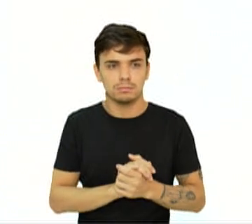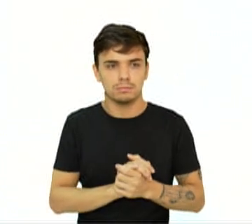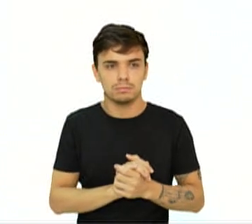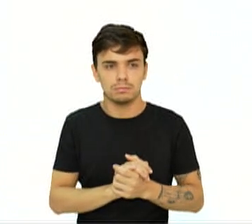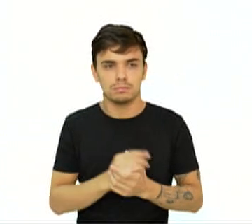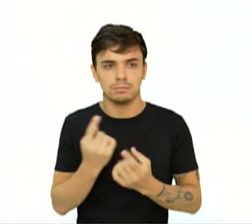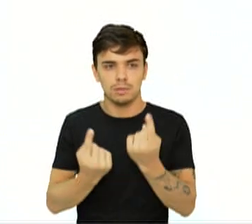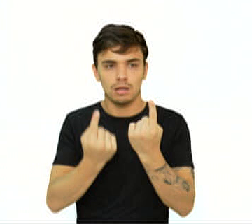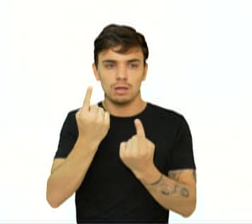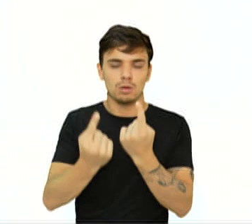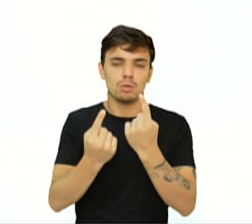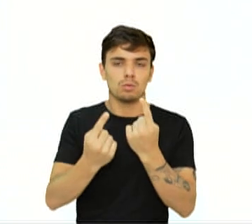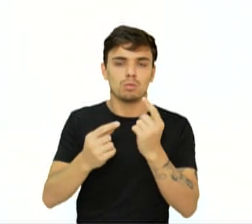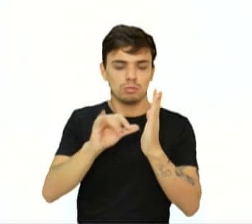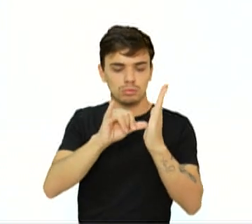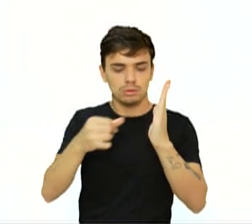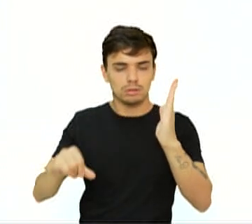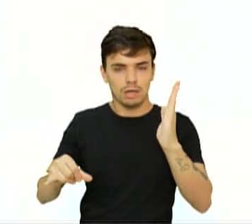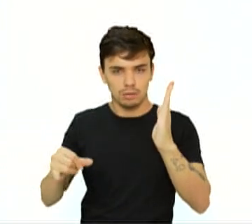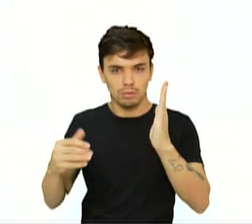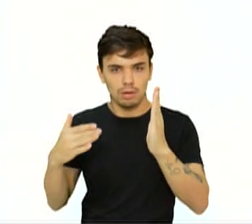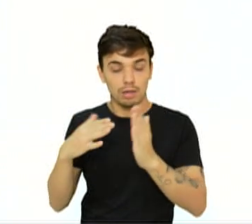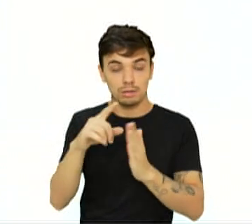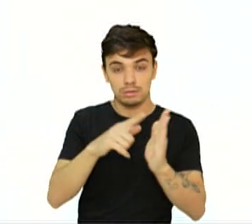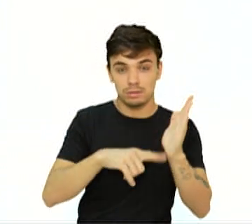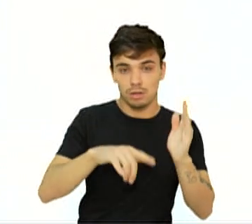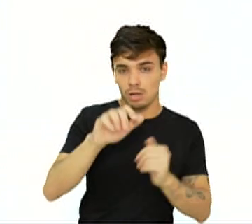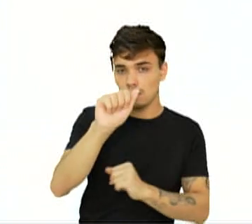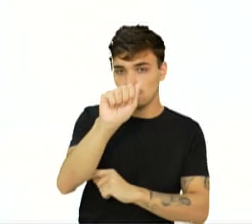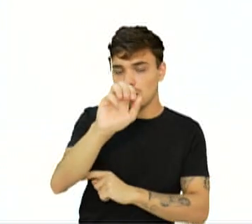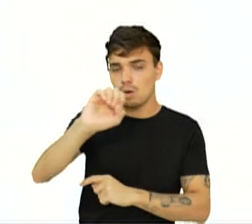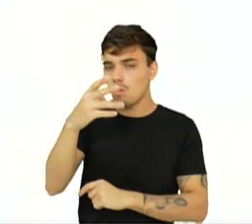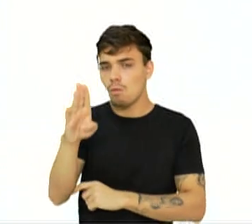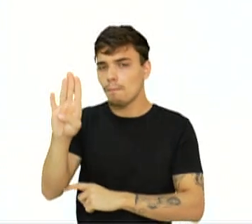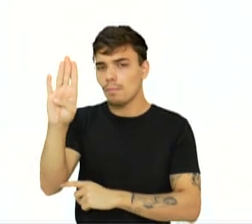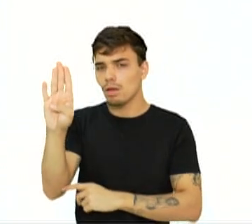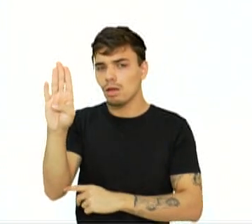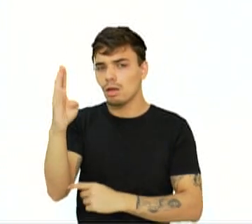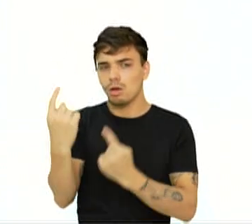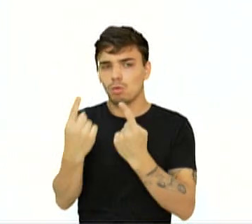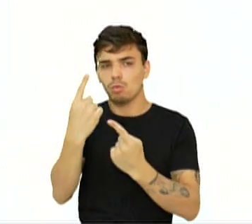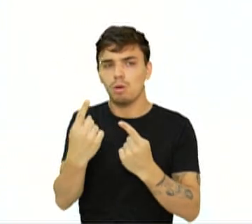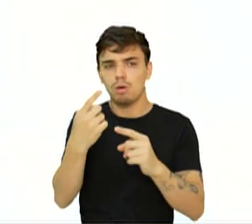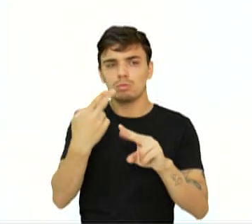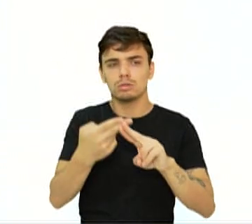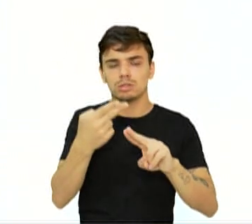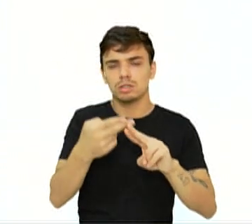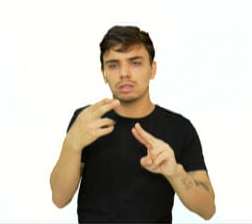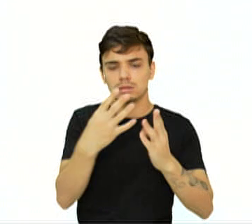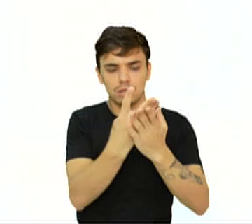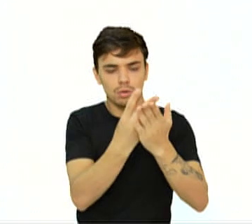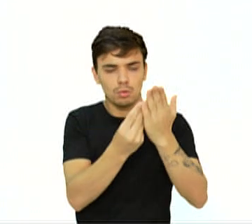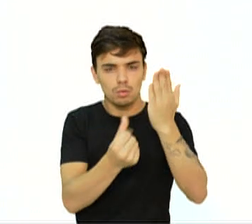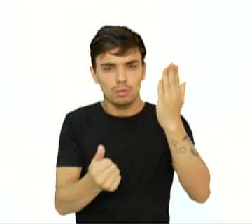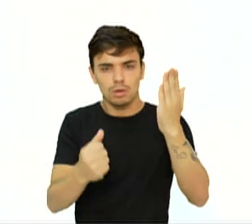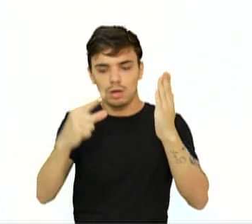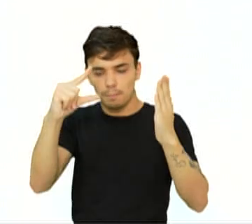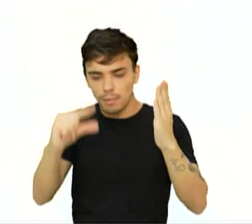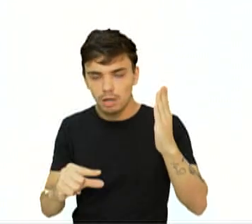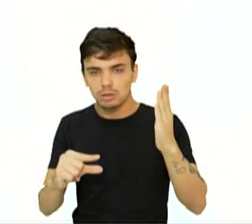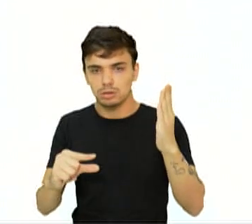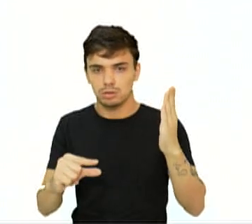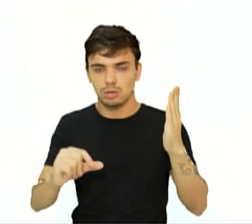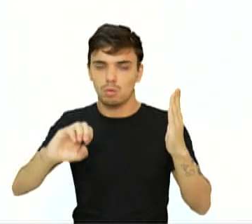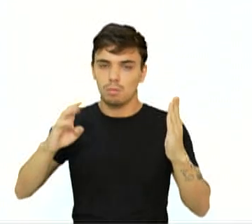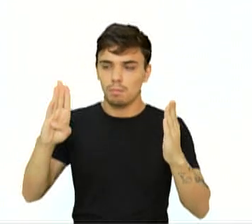Qual dos sinais irá passar por ele? O sinal A ou o sinal B? Qual vai passar por esse filtro? O filtro de baixa, né?